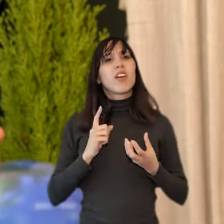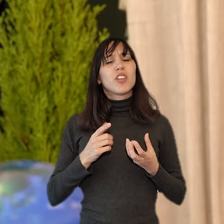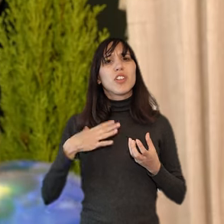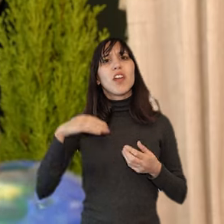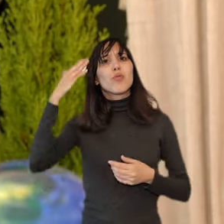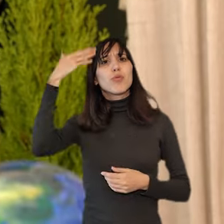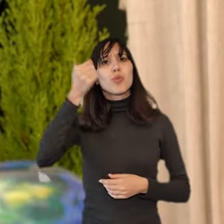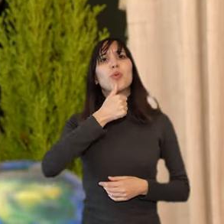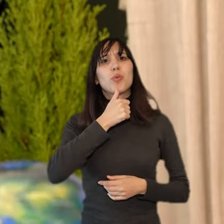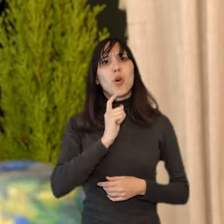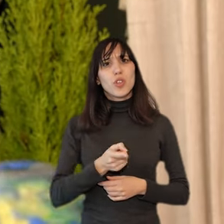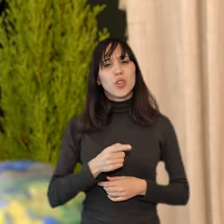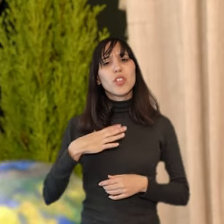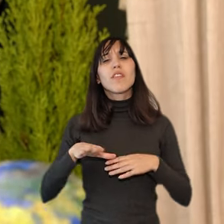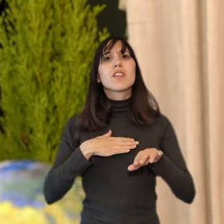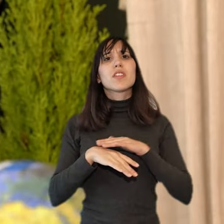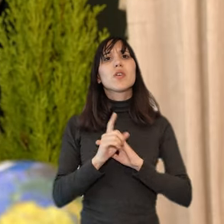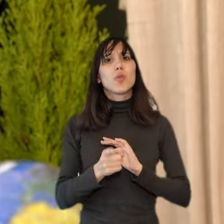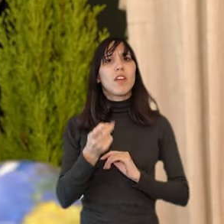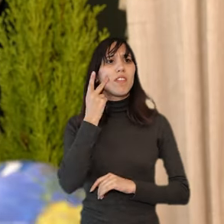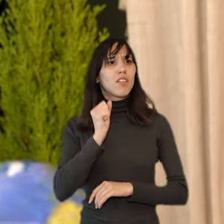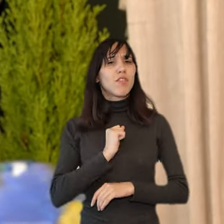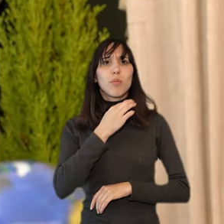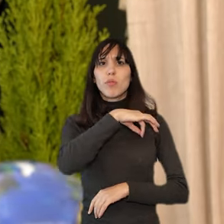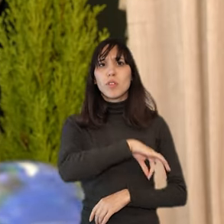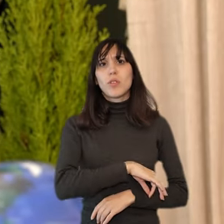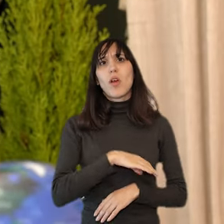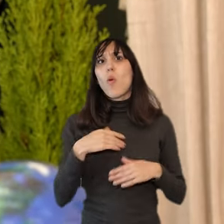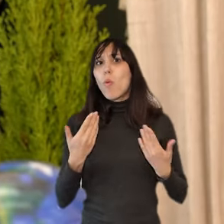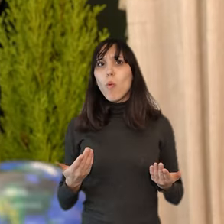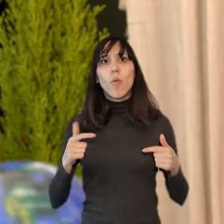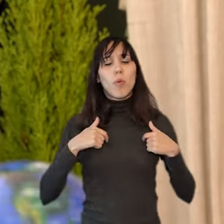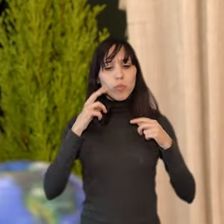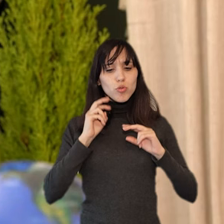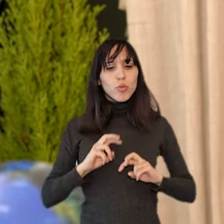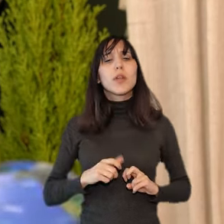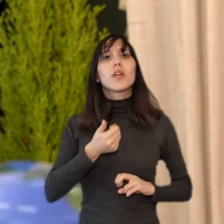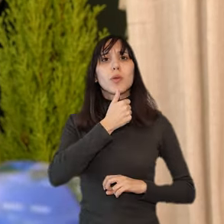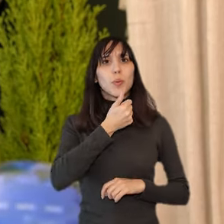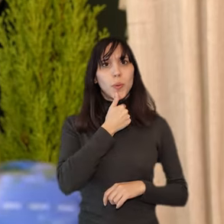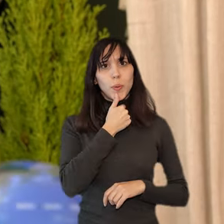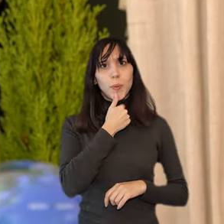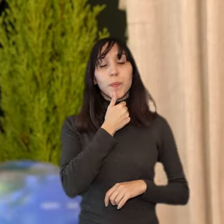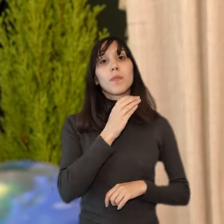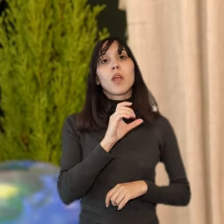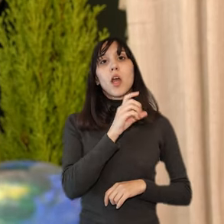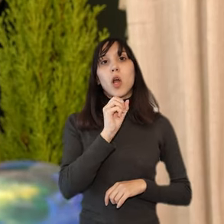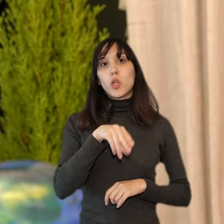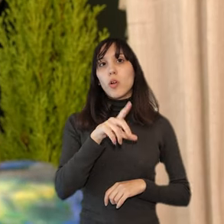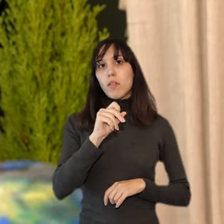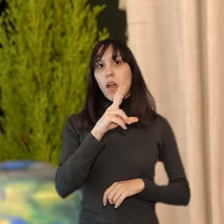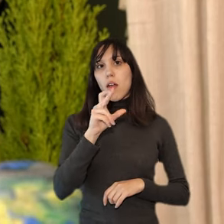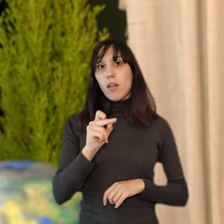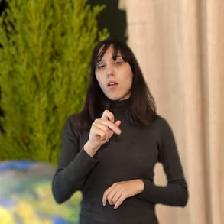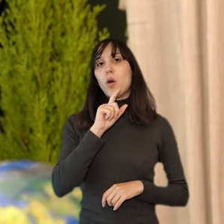é que eu quero seguir o que é que eu quero fazer na minha vida profissional ou até de autodescoberta não é na clara tem essa oportunidade